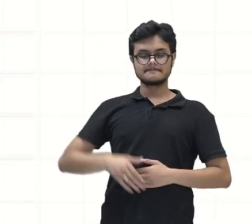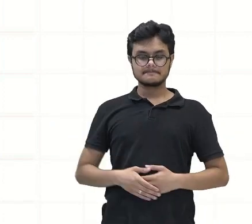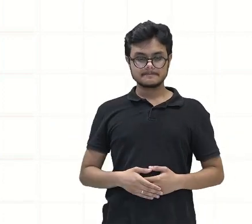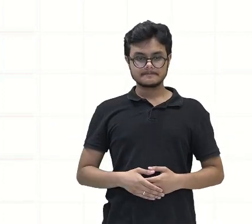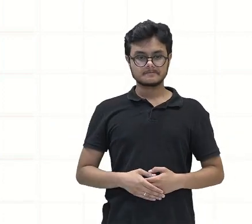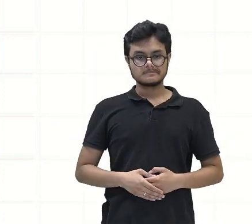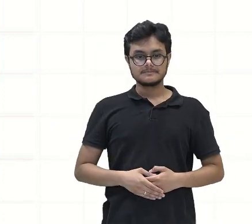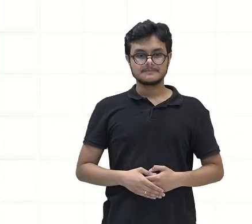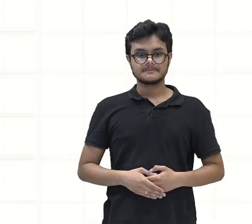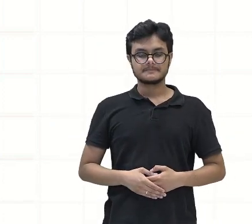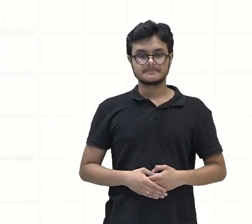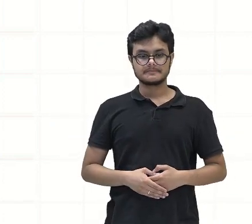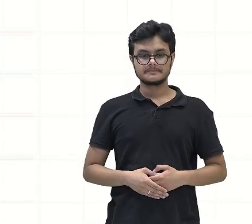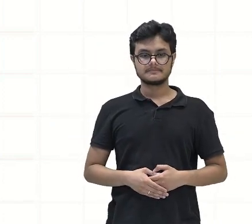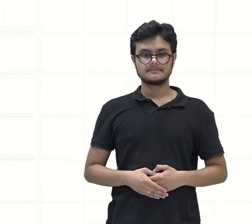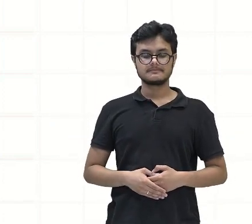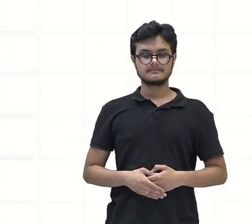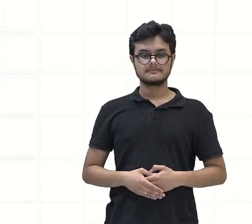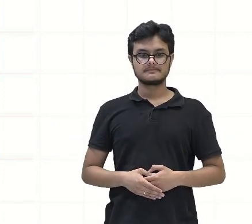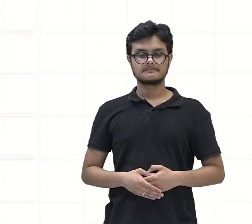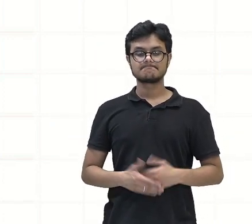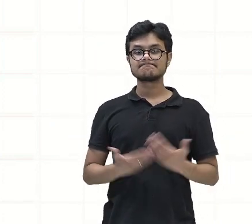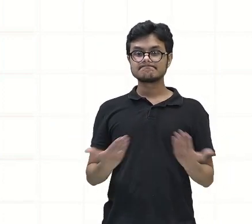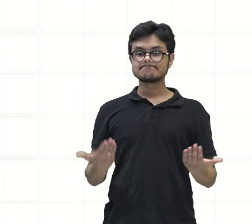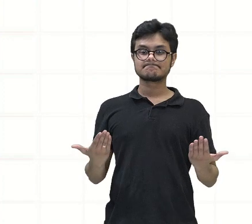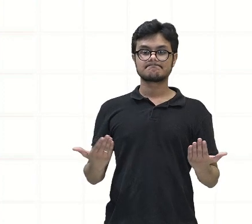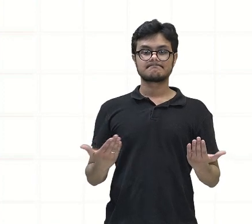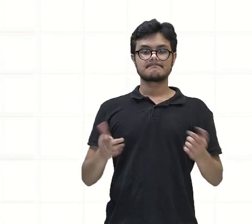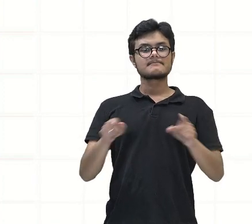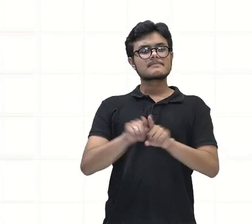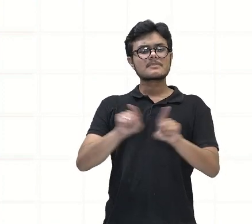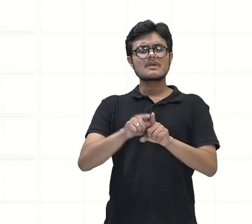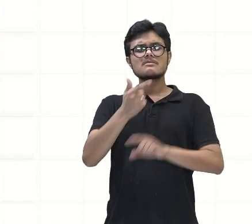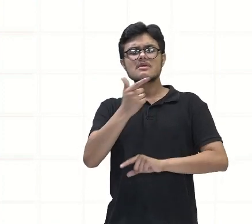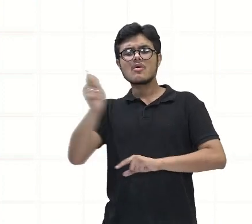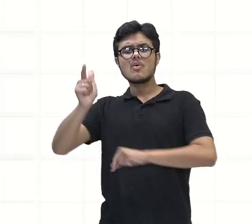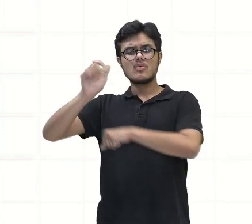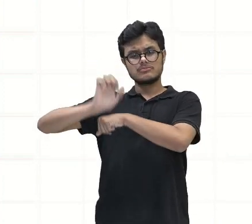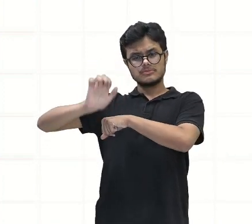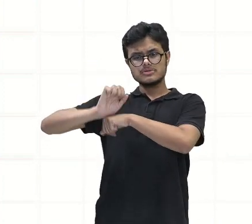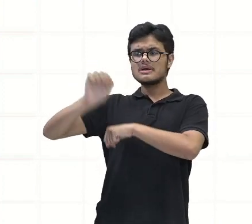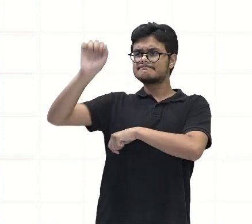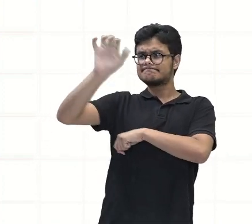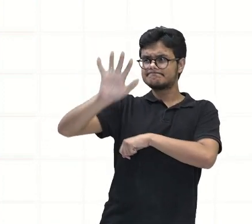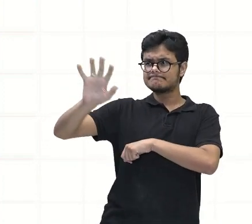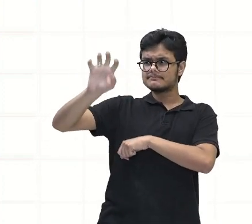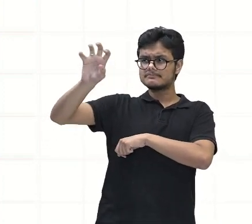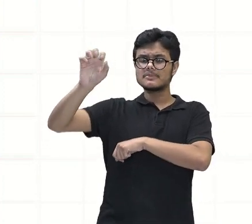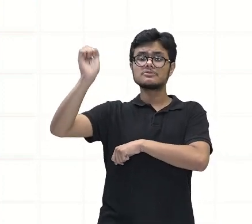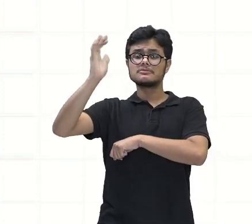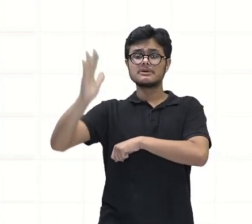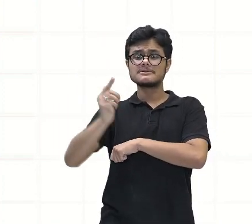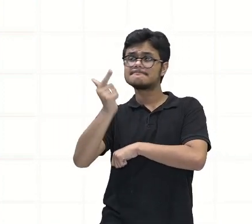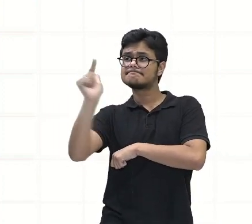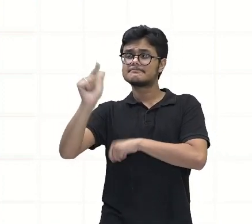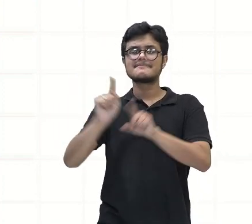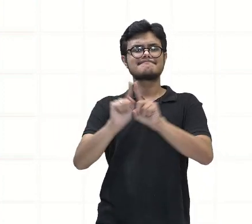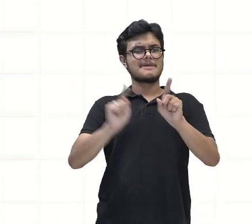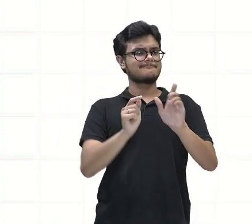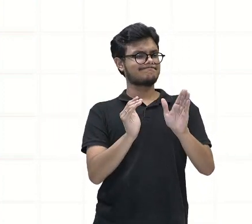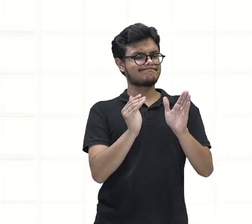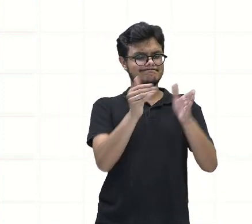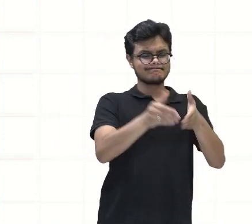no no Mato Grosso e também em alguns outros estados brasileiros mas nós podemos dar esse destaque